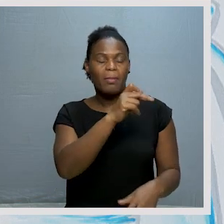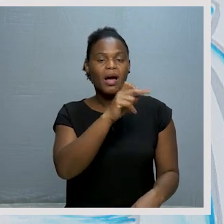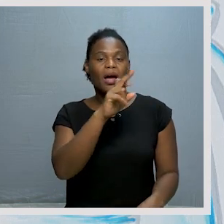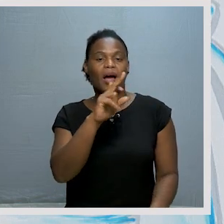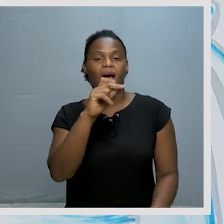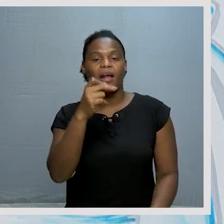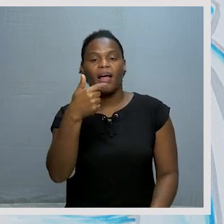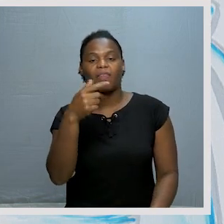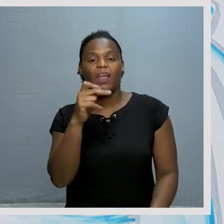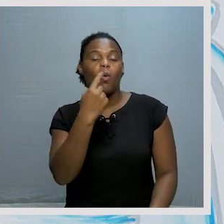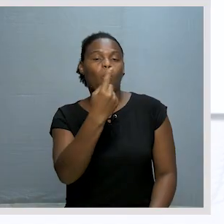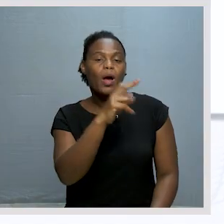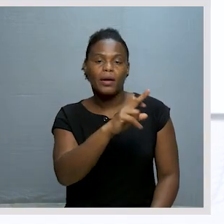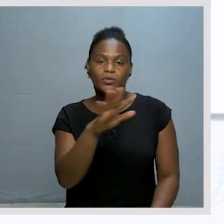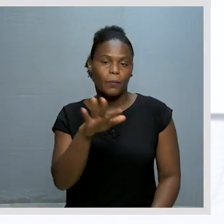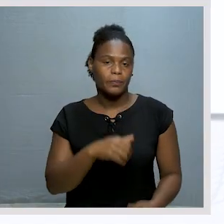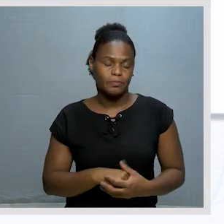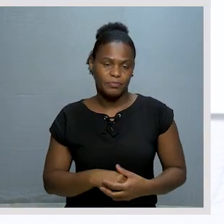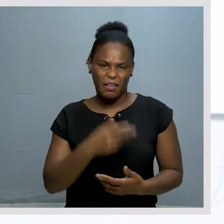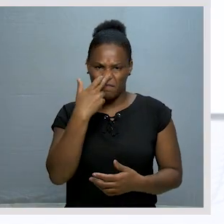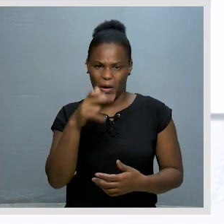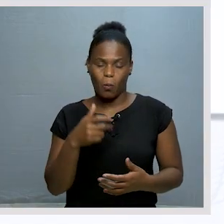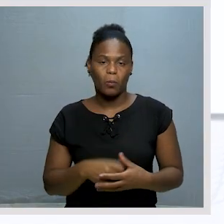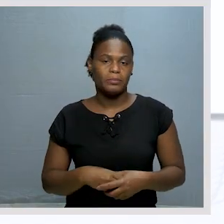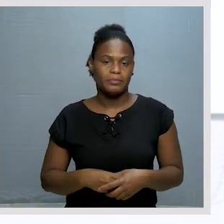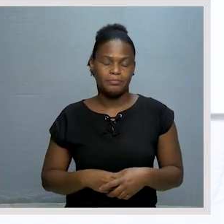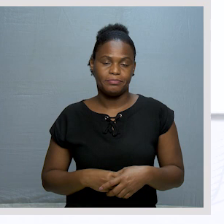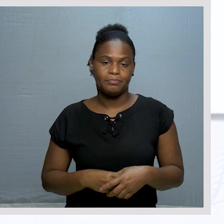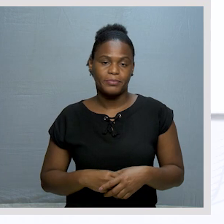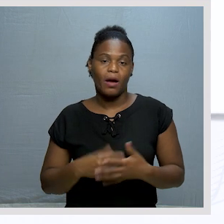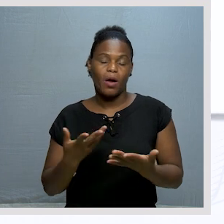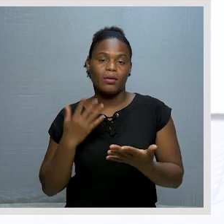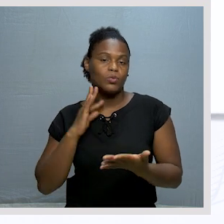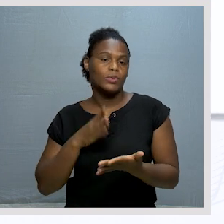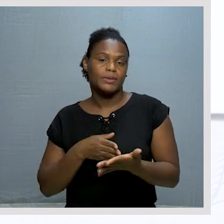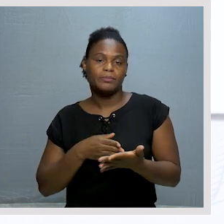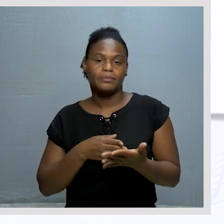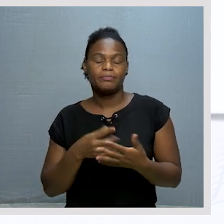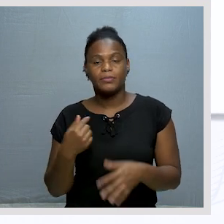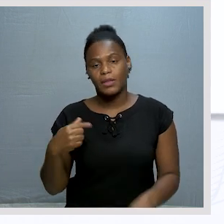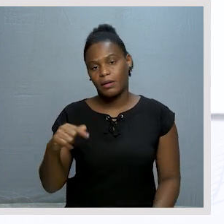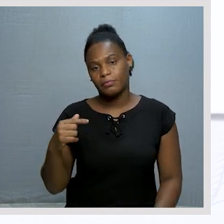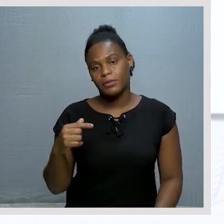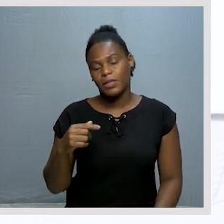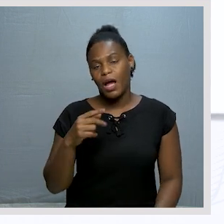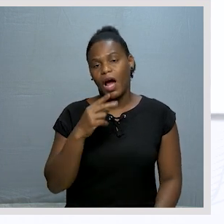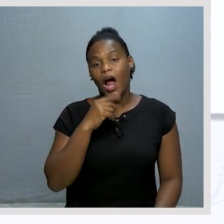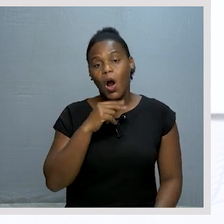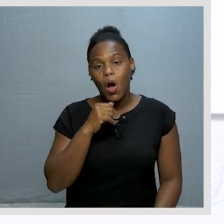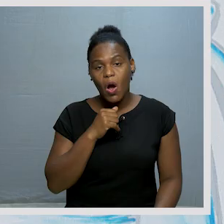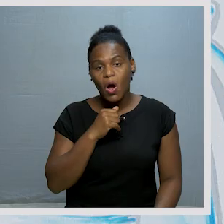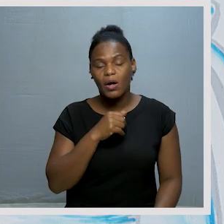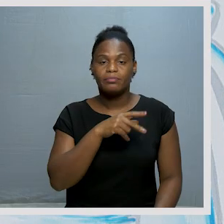Barata, barata, também um som fraco, um R. E por último,